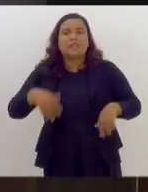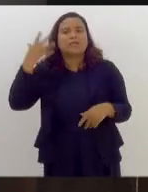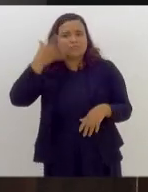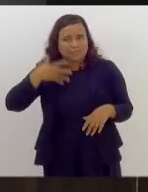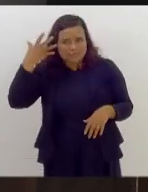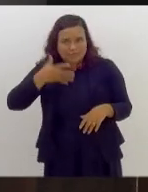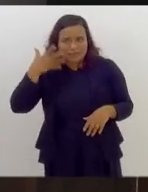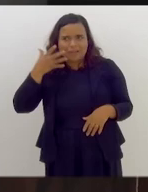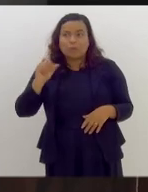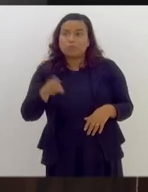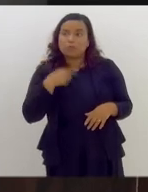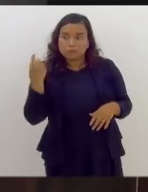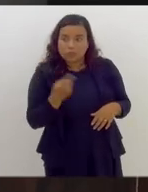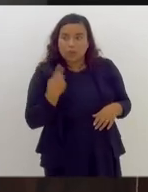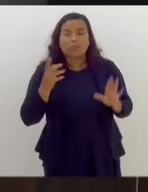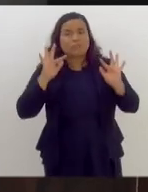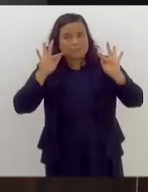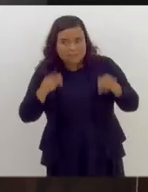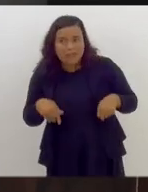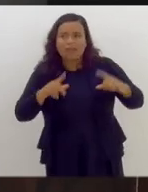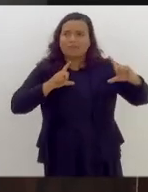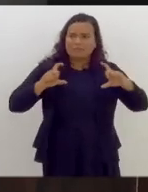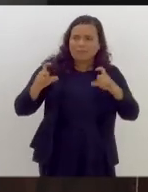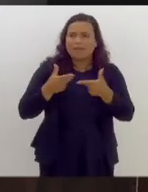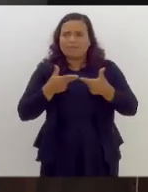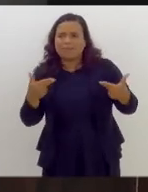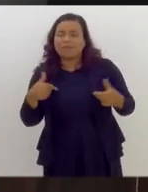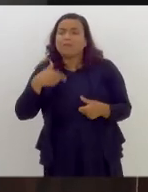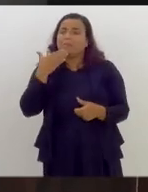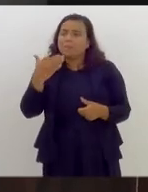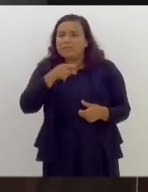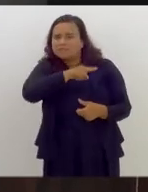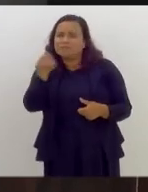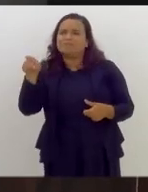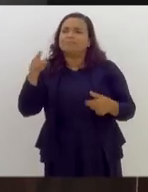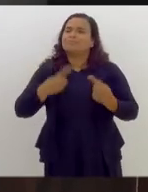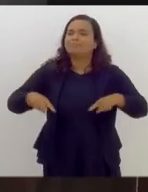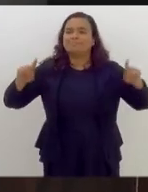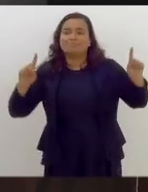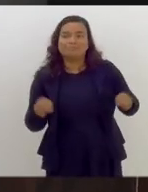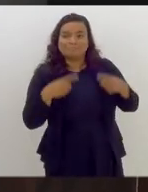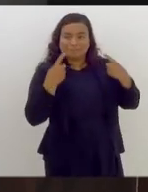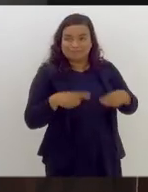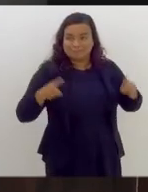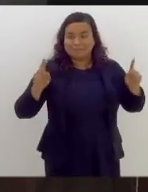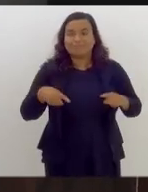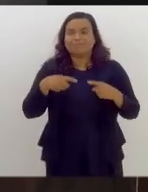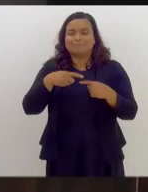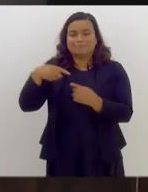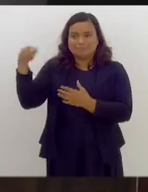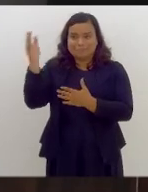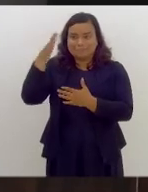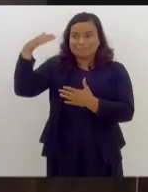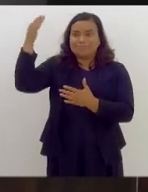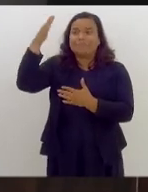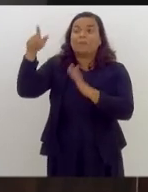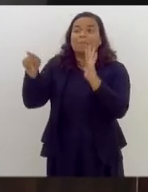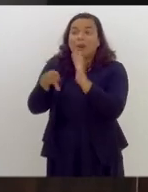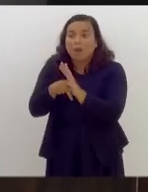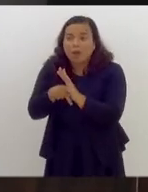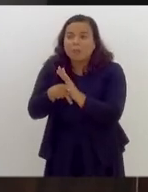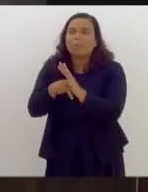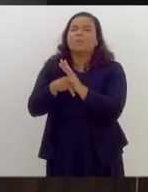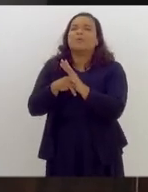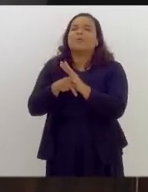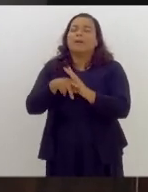e, enquanto a gente está aqui no encerramento, pedir a vocês que toquem o nosso hino da Polícia Militar, essa coisa